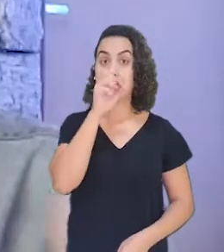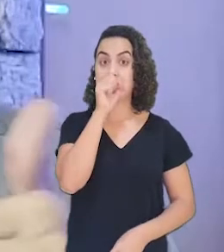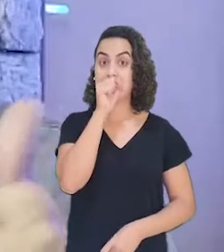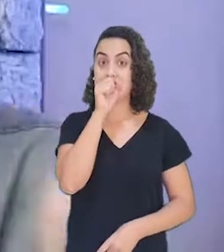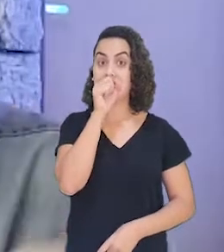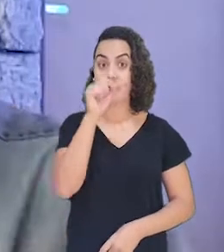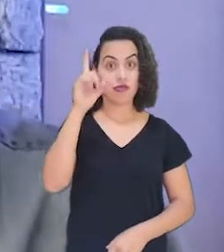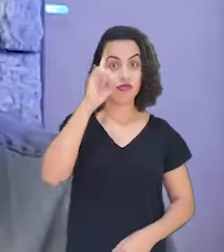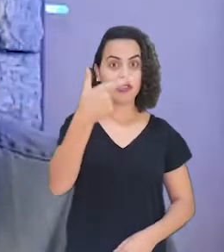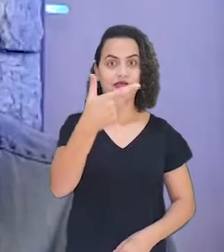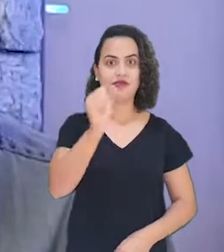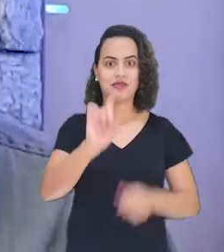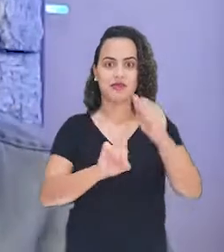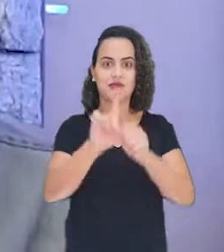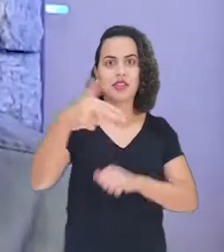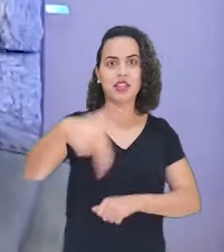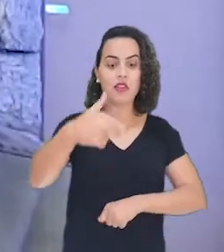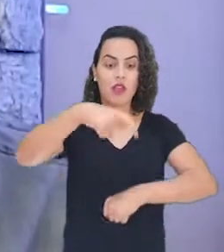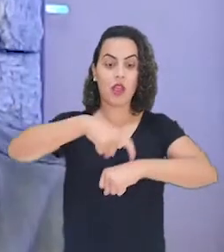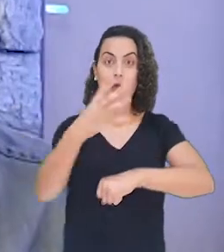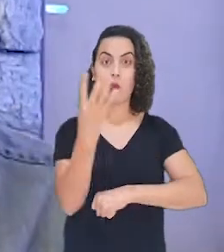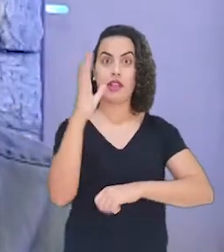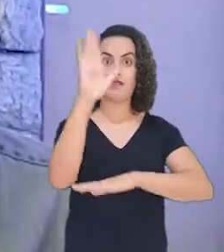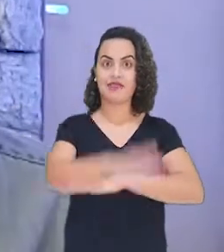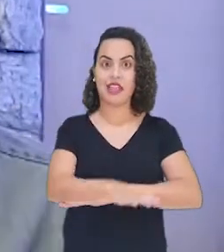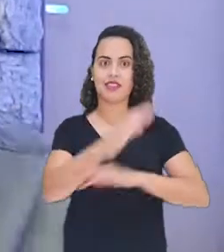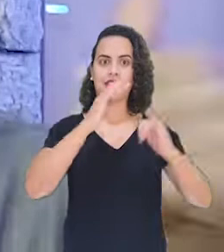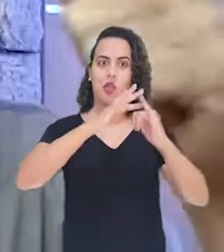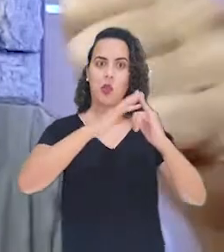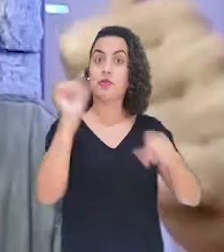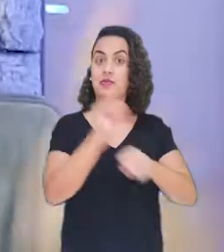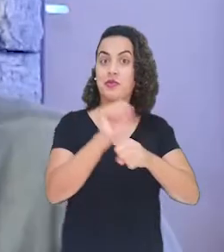sábado, dia 28 de novembro, às 16 horas no YouTube.